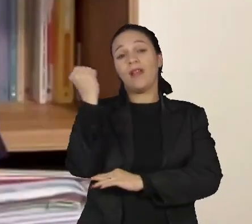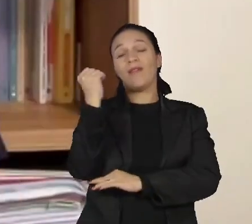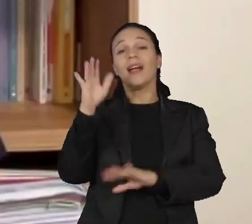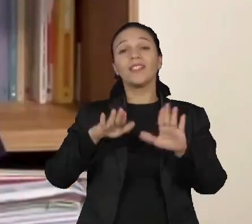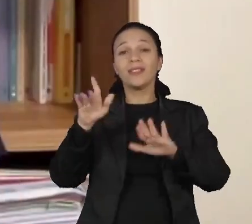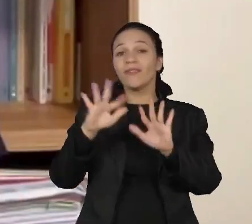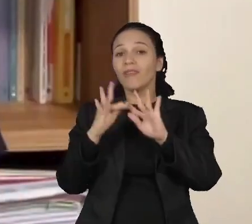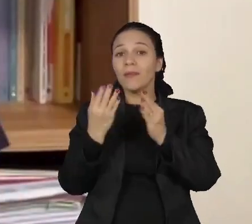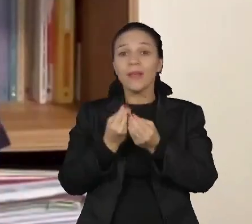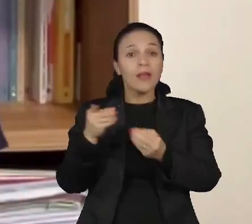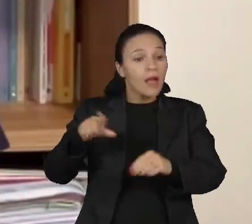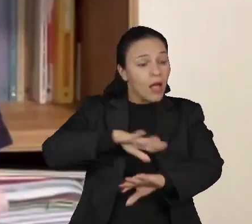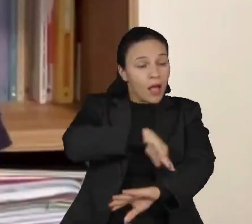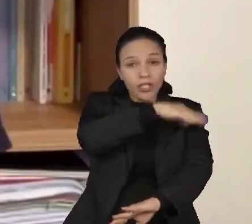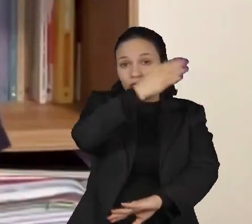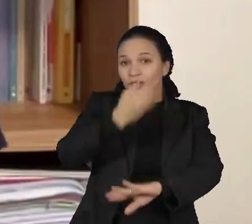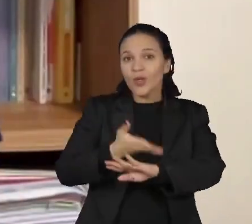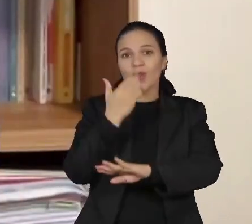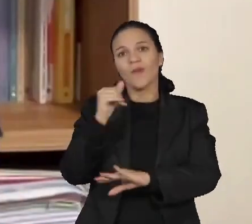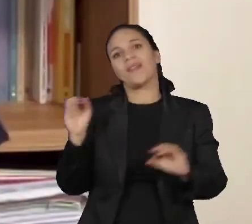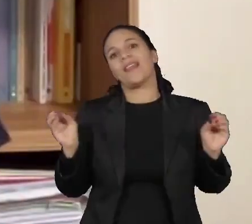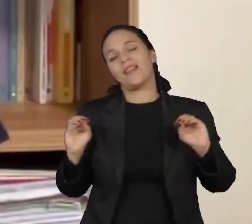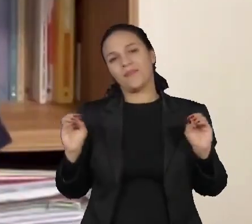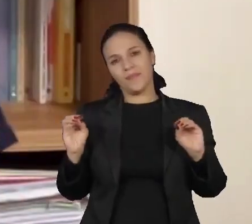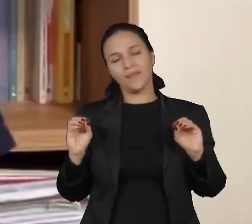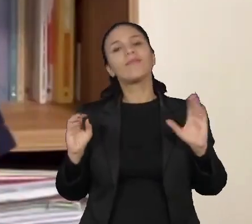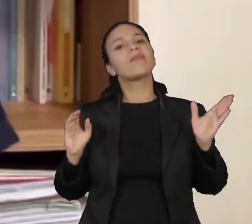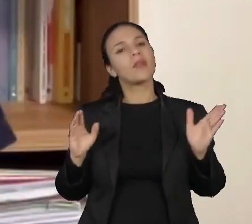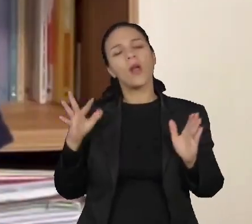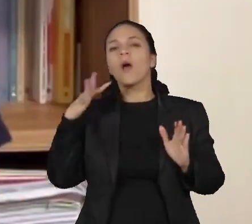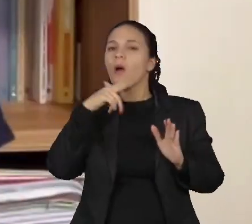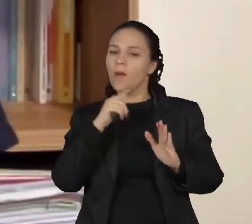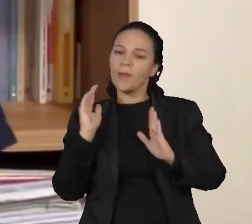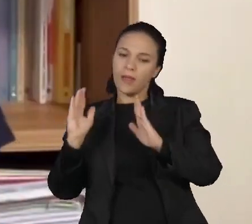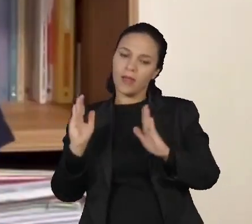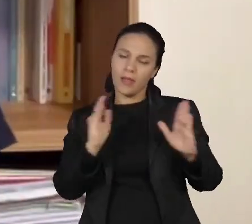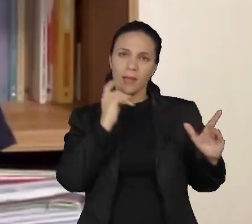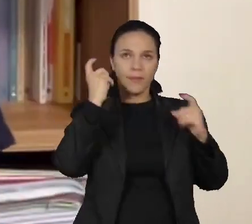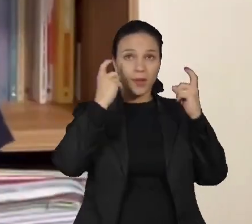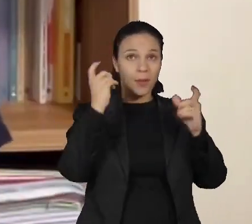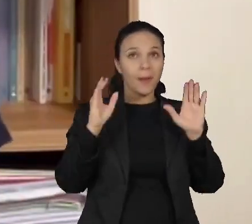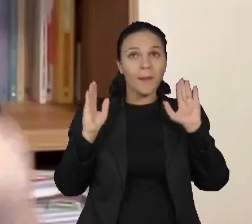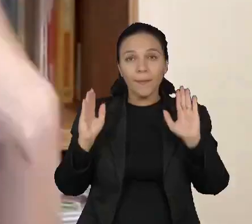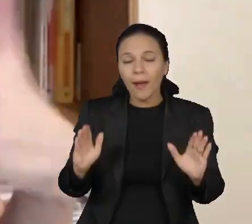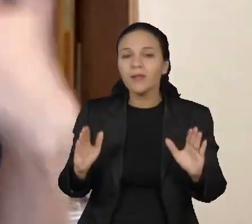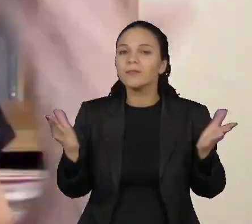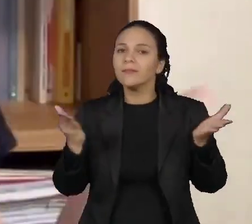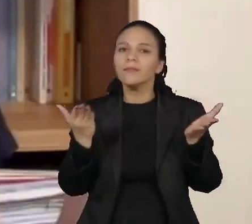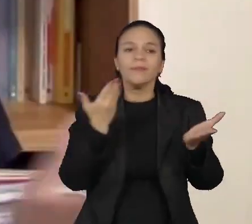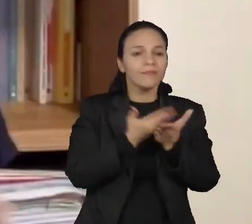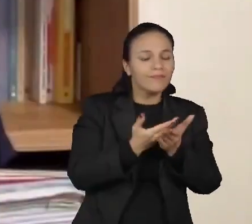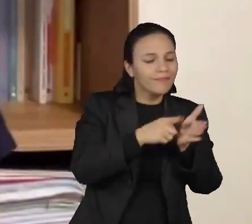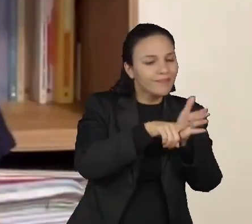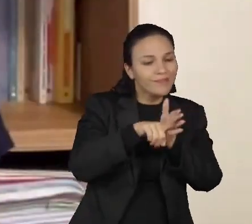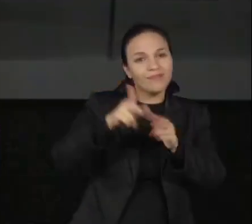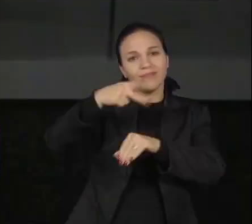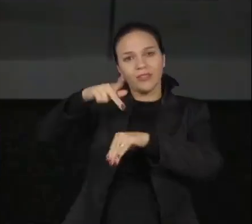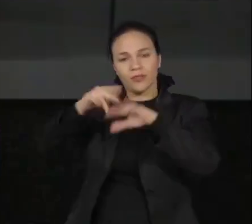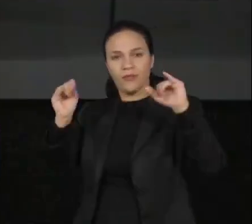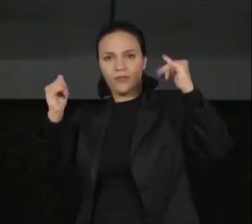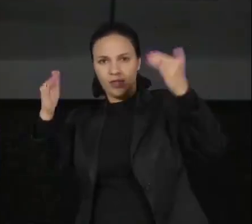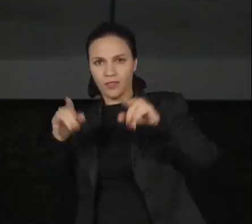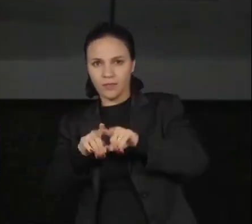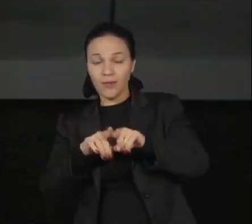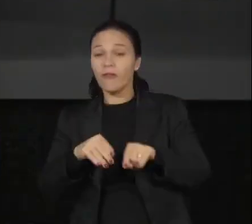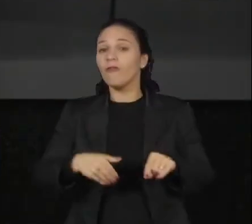dia inteiro sem comer. Claro que todos os estágios são preocupantes, mas hoje, para os estudos nacionais e internacionais, a